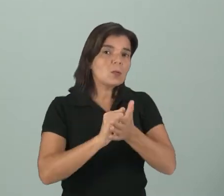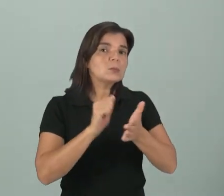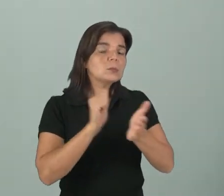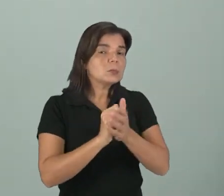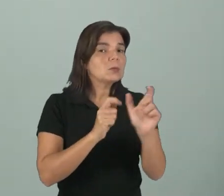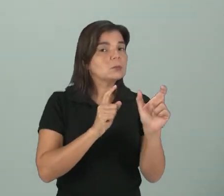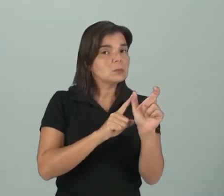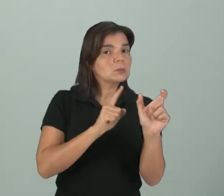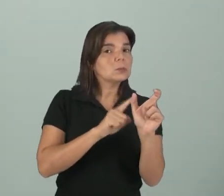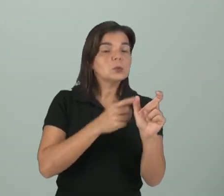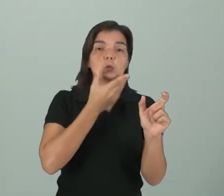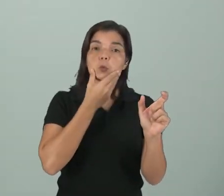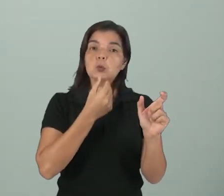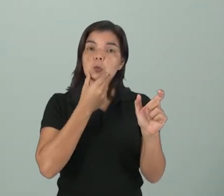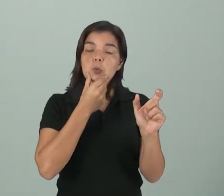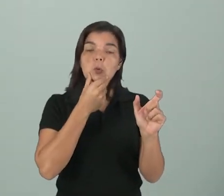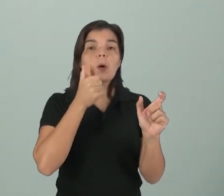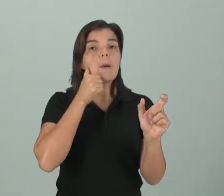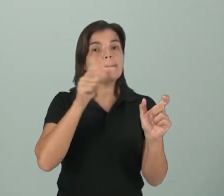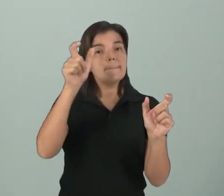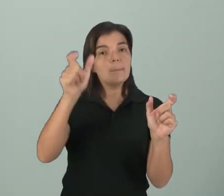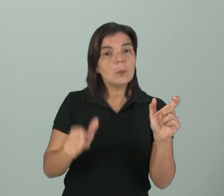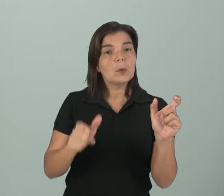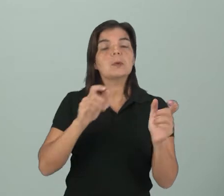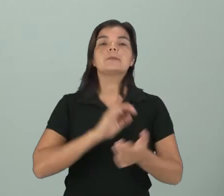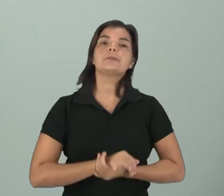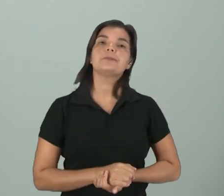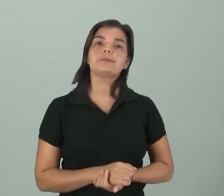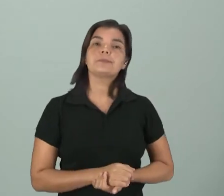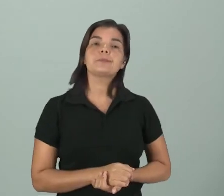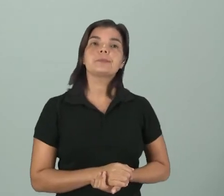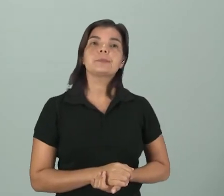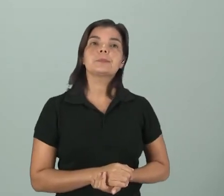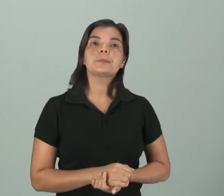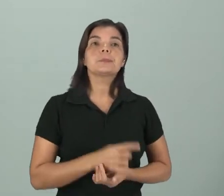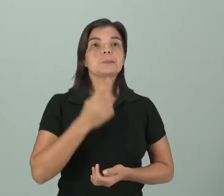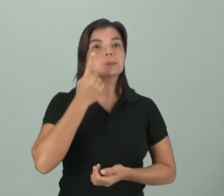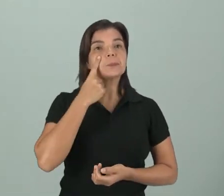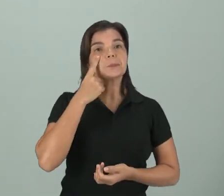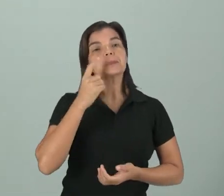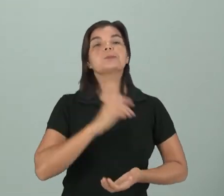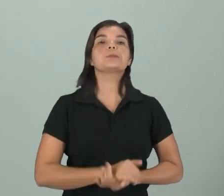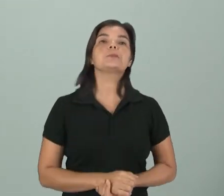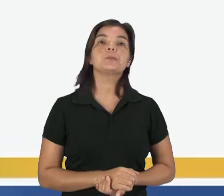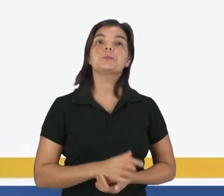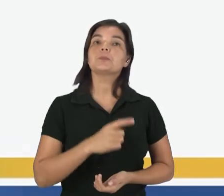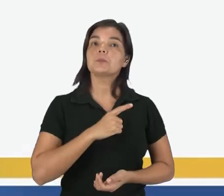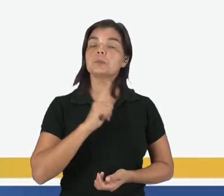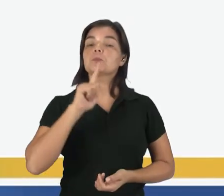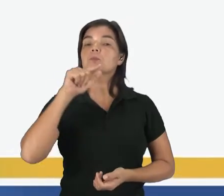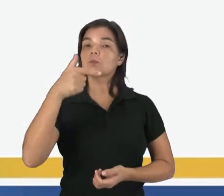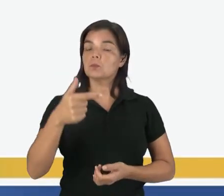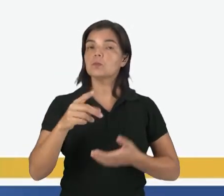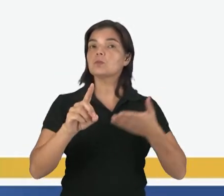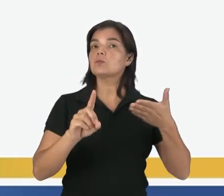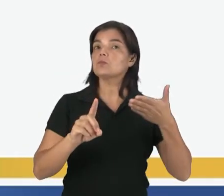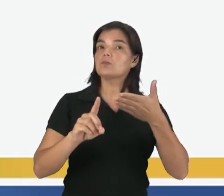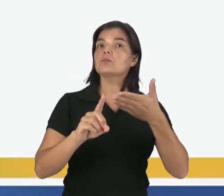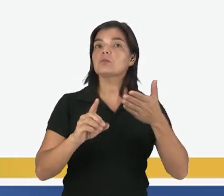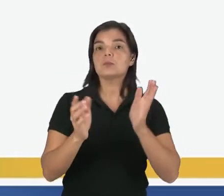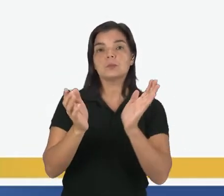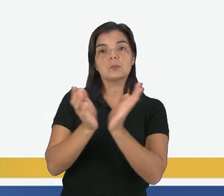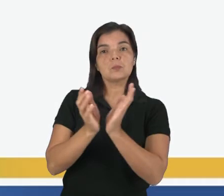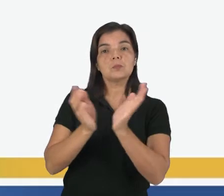nas palavras desse homem para essa mulher? Vamos lá, vamos continuar. Existem também as que